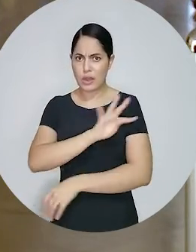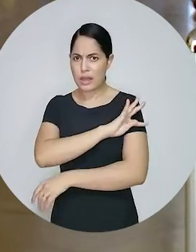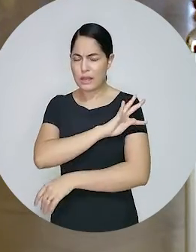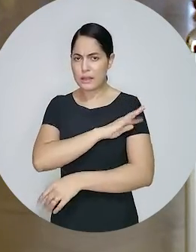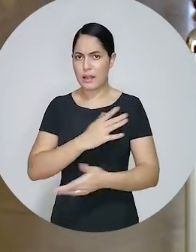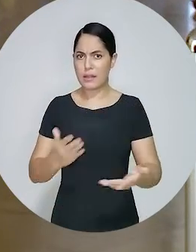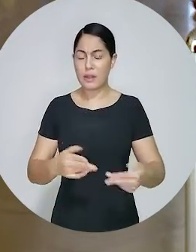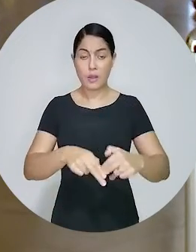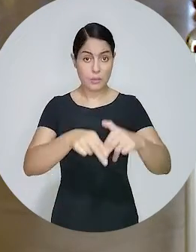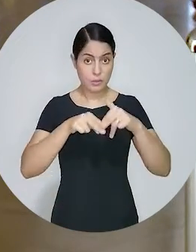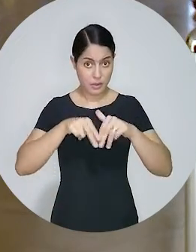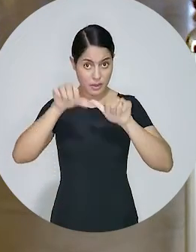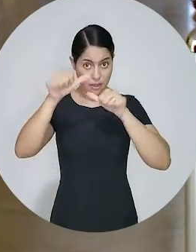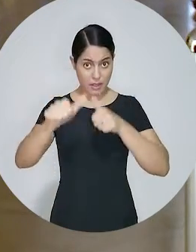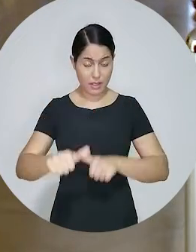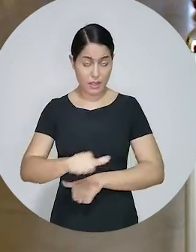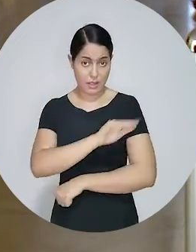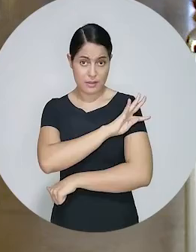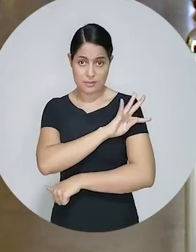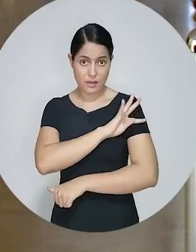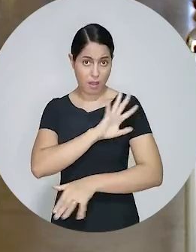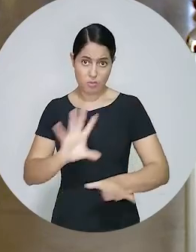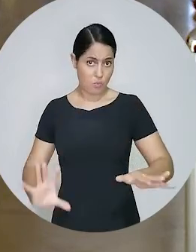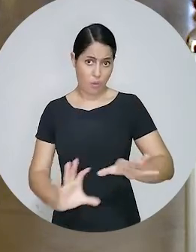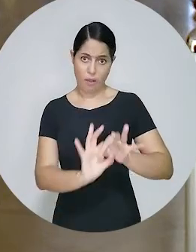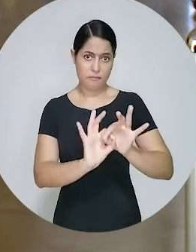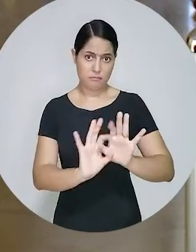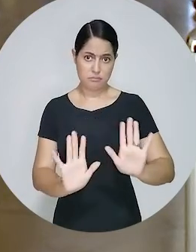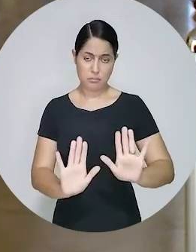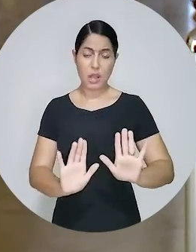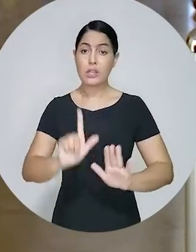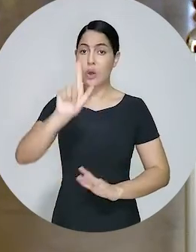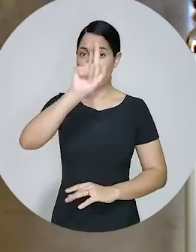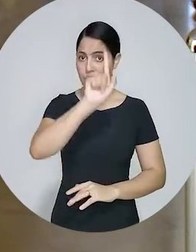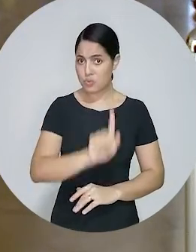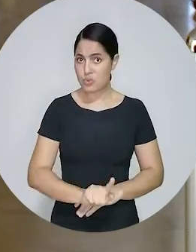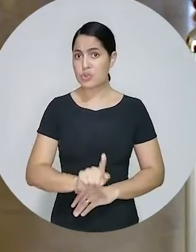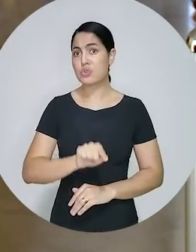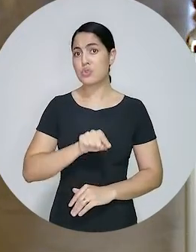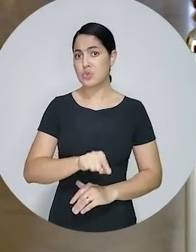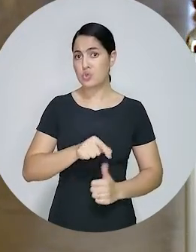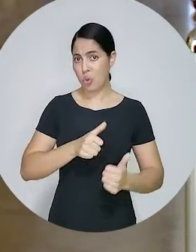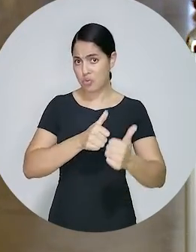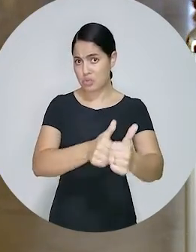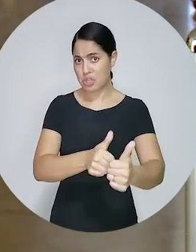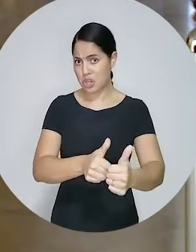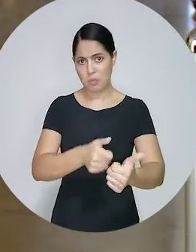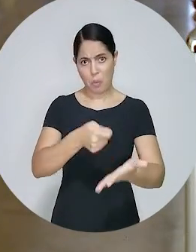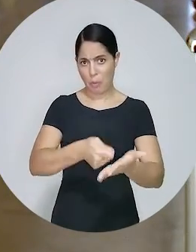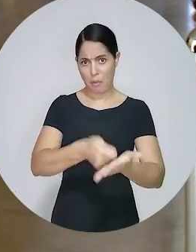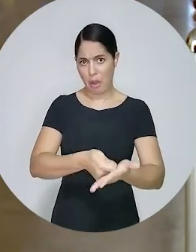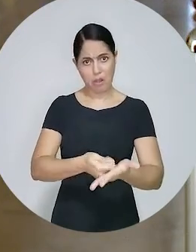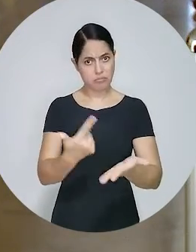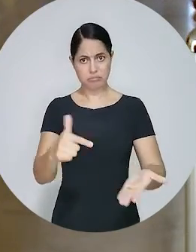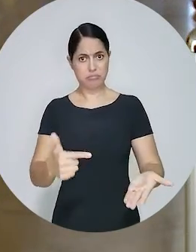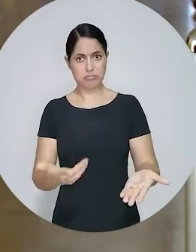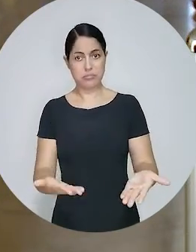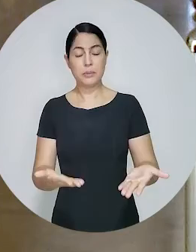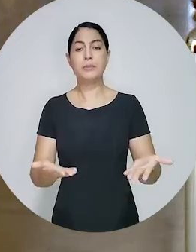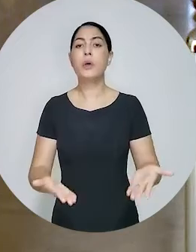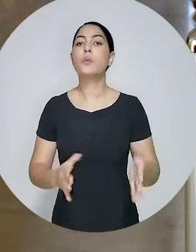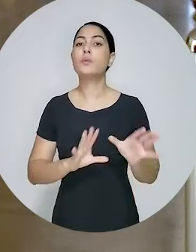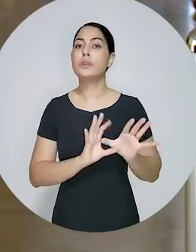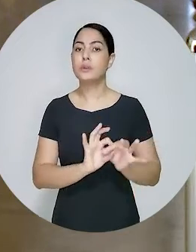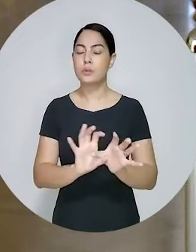em razão da função, até porque os pareceres não são vinculantes e o gestor não é obrigado a seguir o parecer.